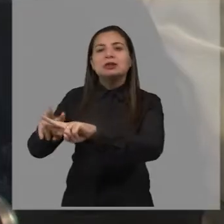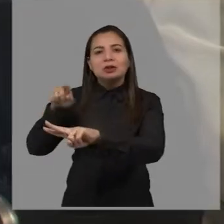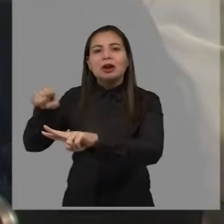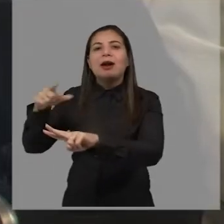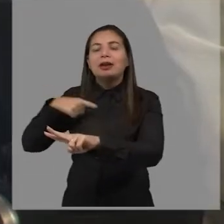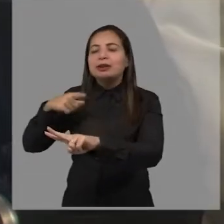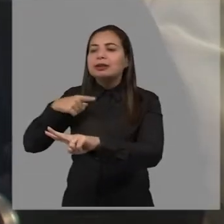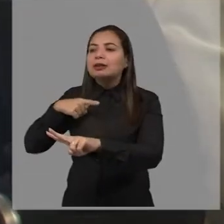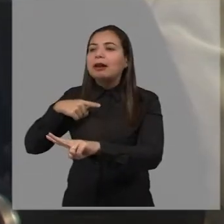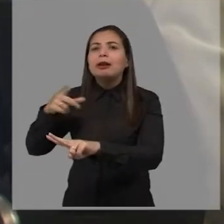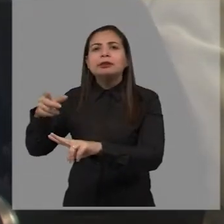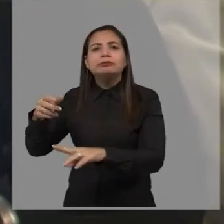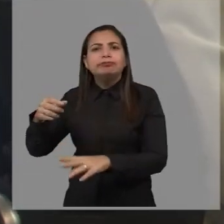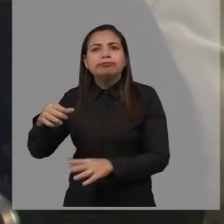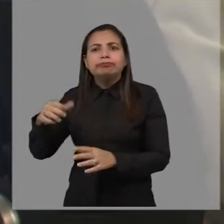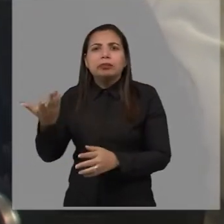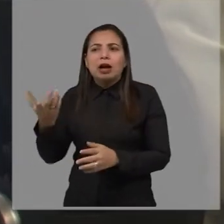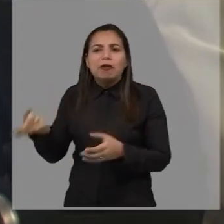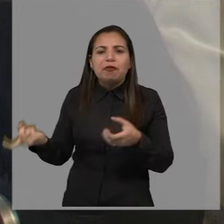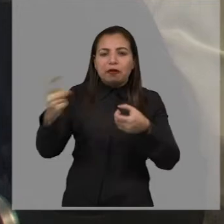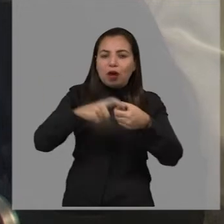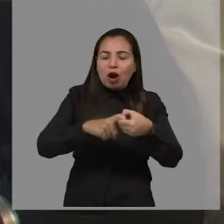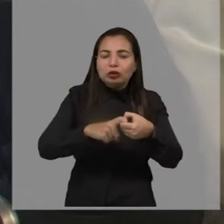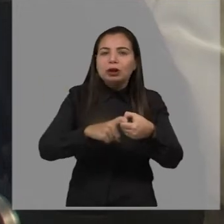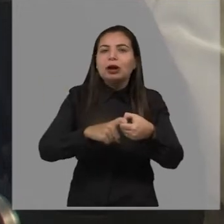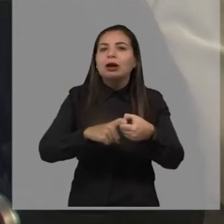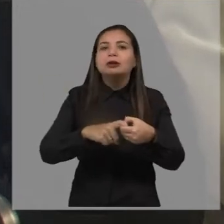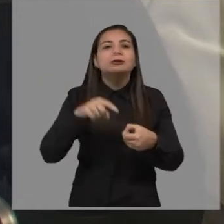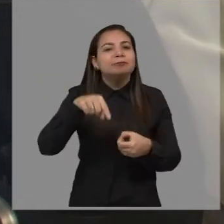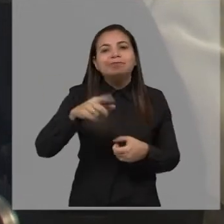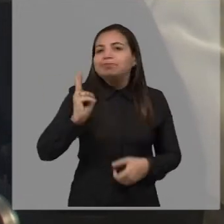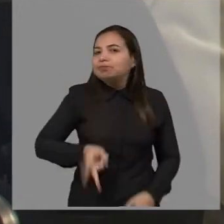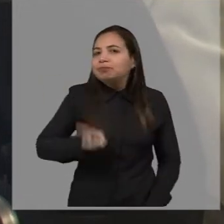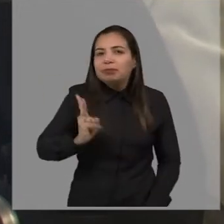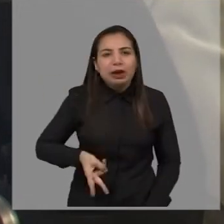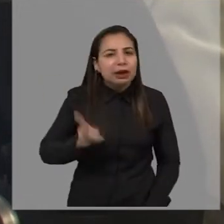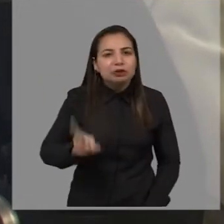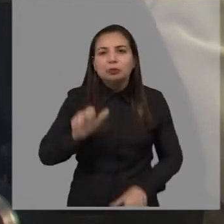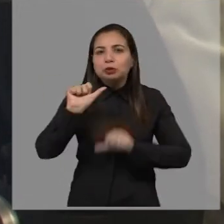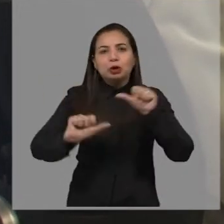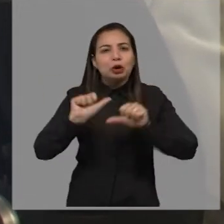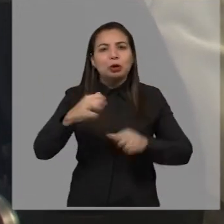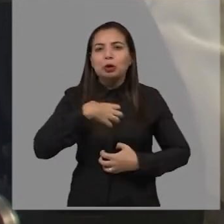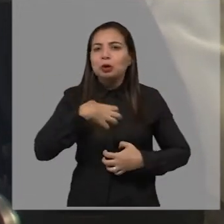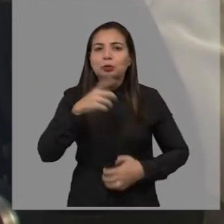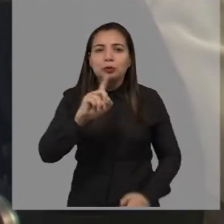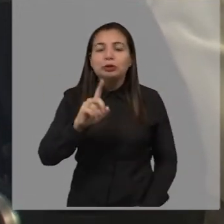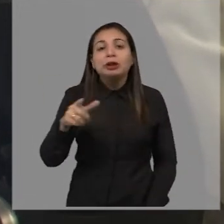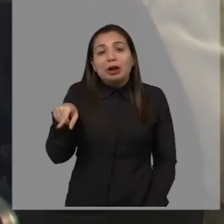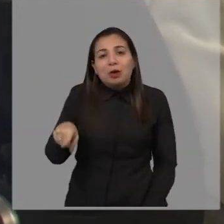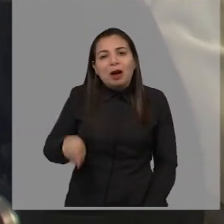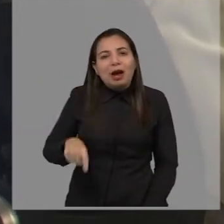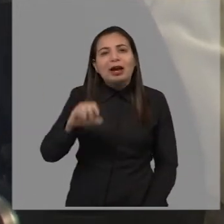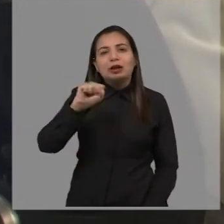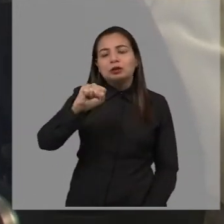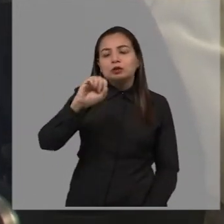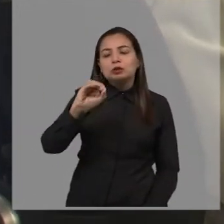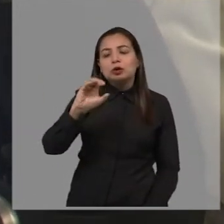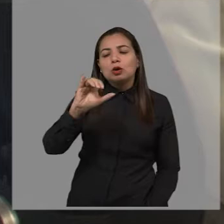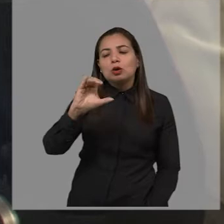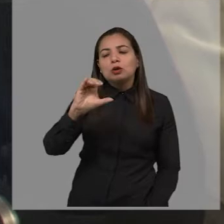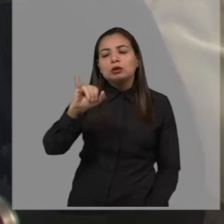solta e ele está delinquindo fora. Ele é um sociopata, e isso é uma doença psicossocial. Então, se esses homens fossem